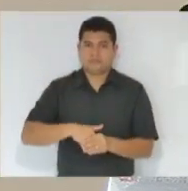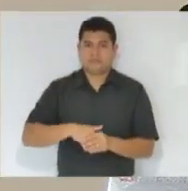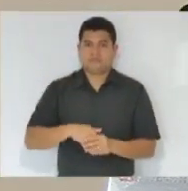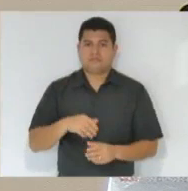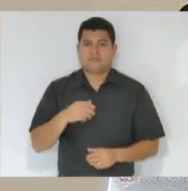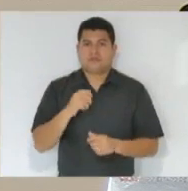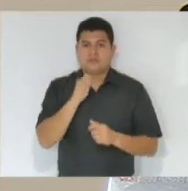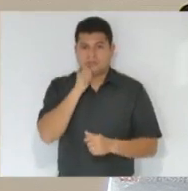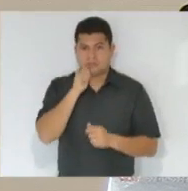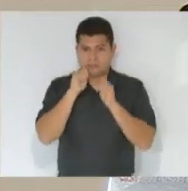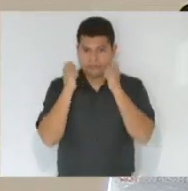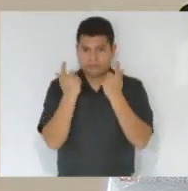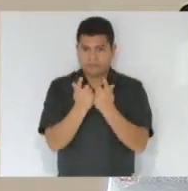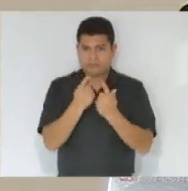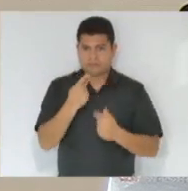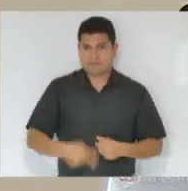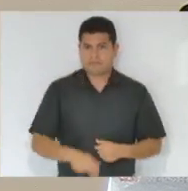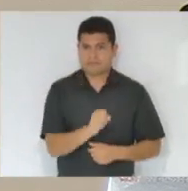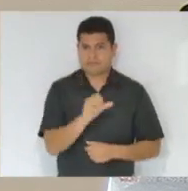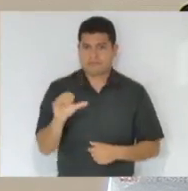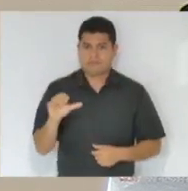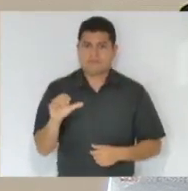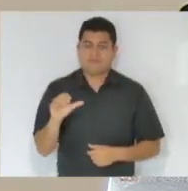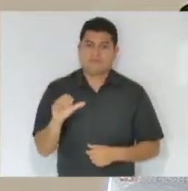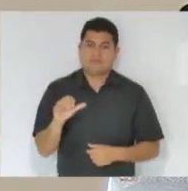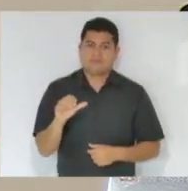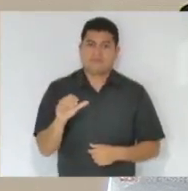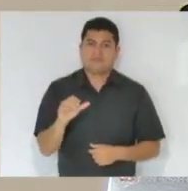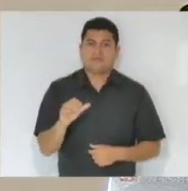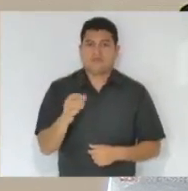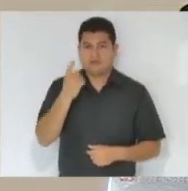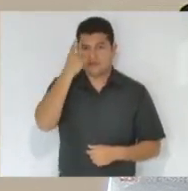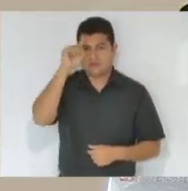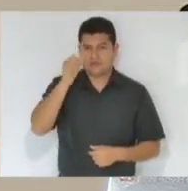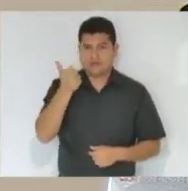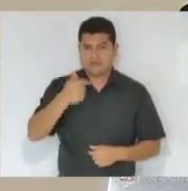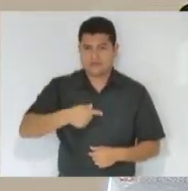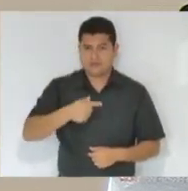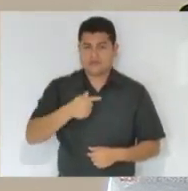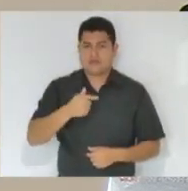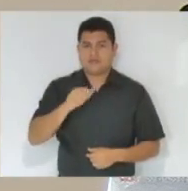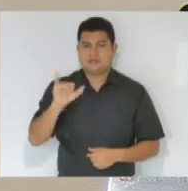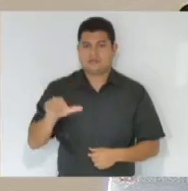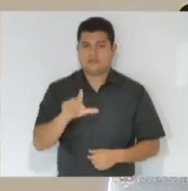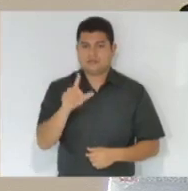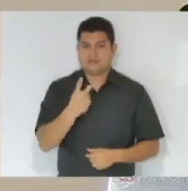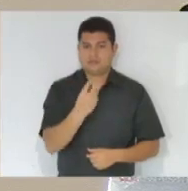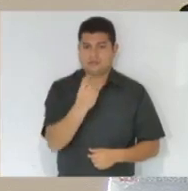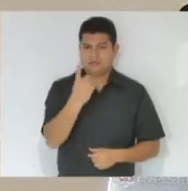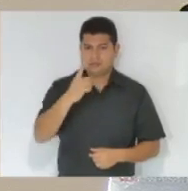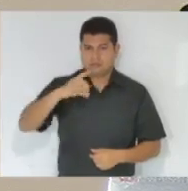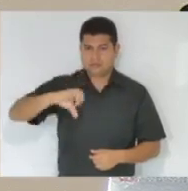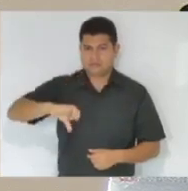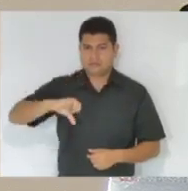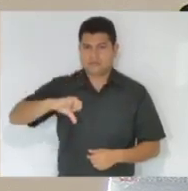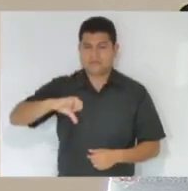Assembleia Legislativa do Estado de Santa Catarina, realizada em 17 de julho de